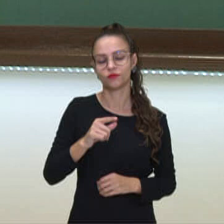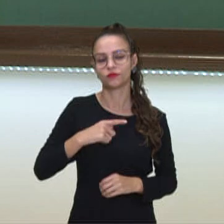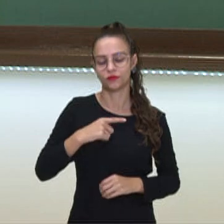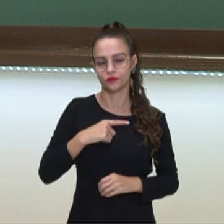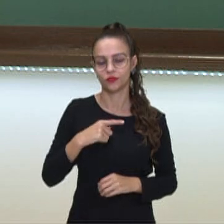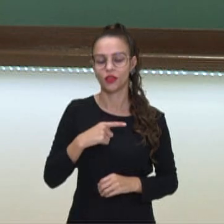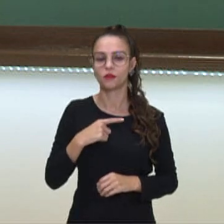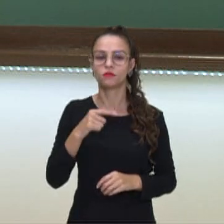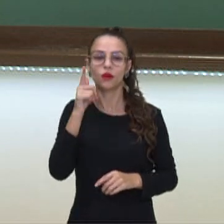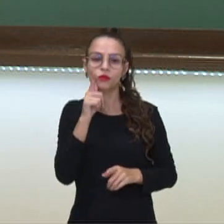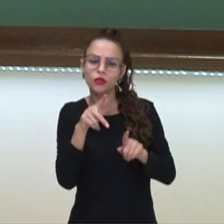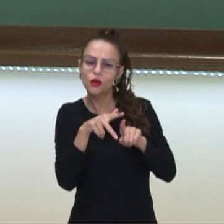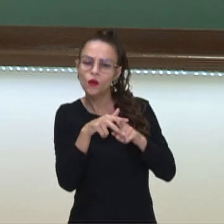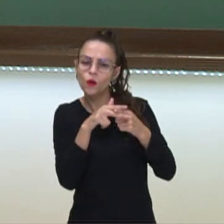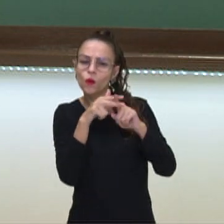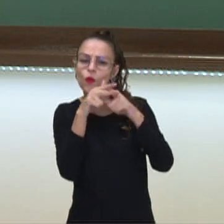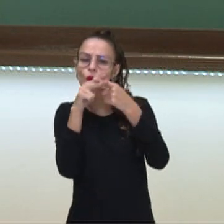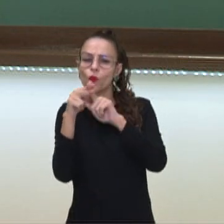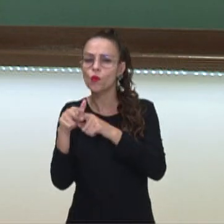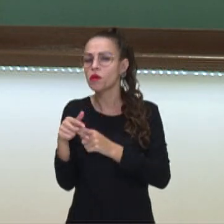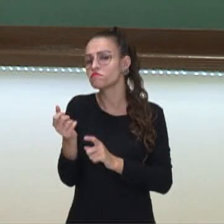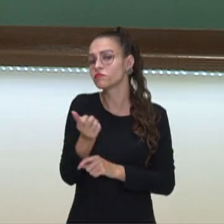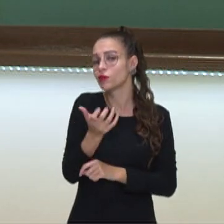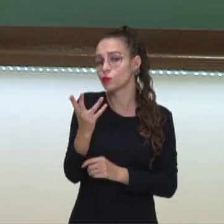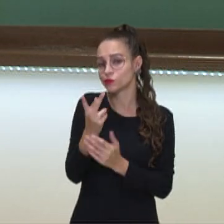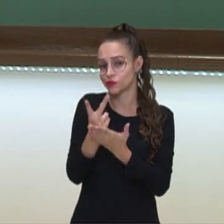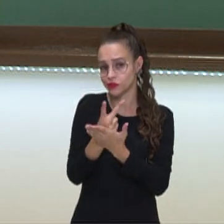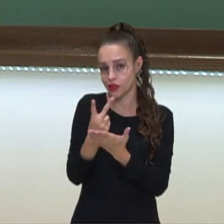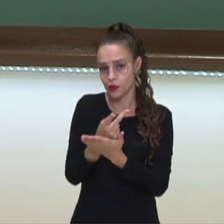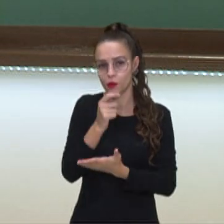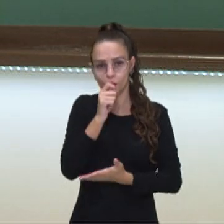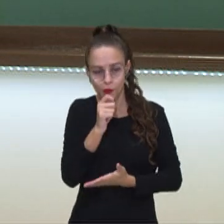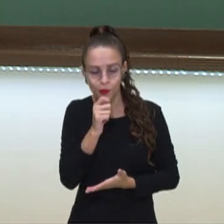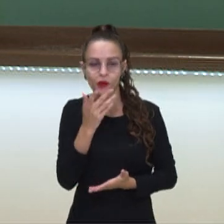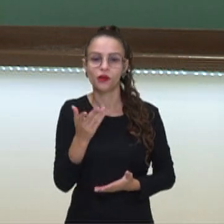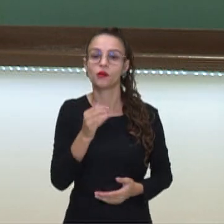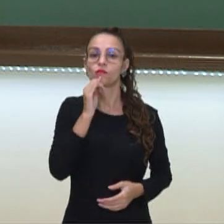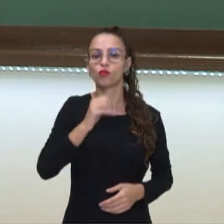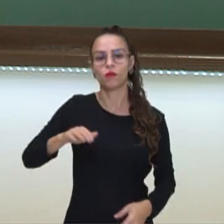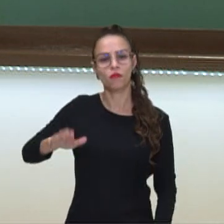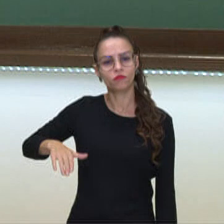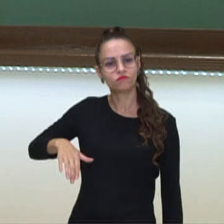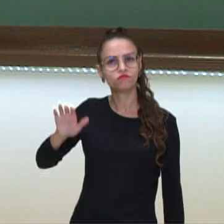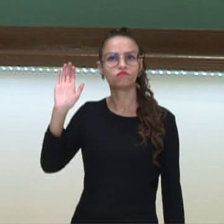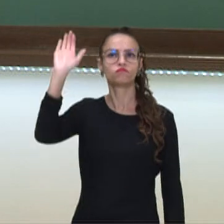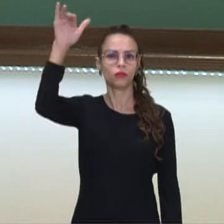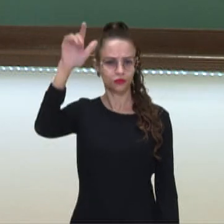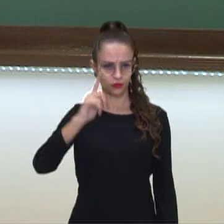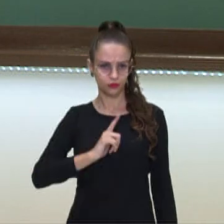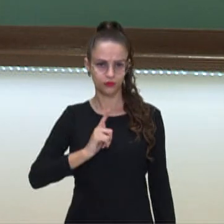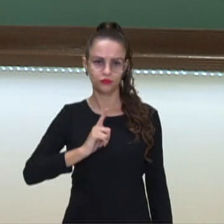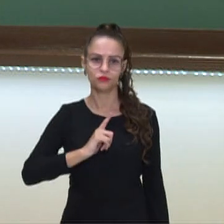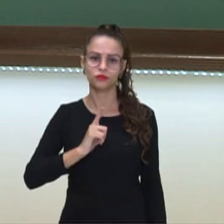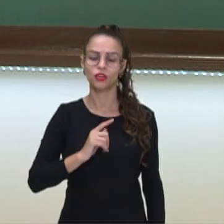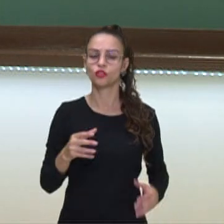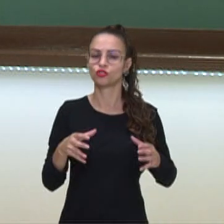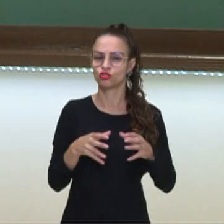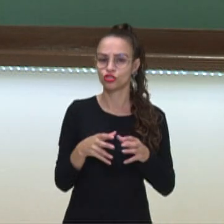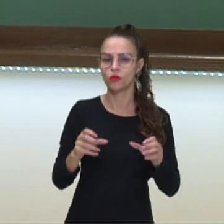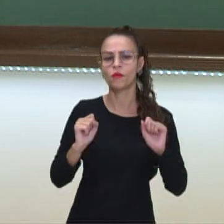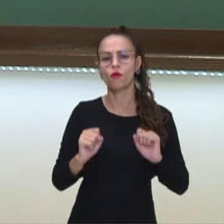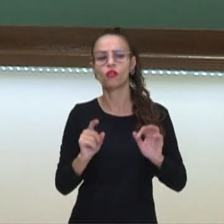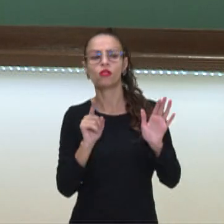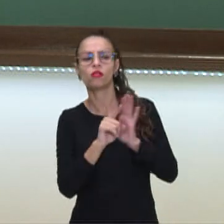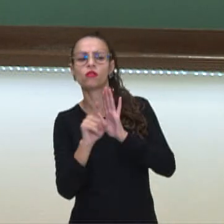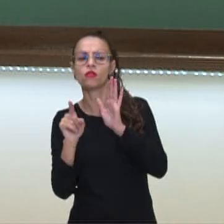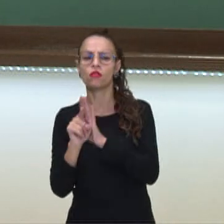para corrigir possíveis erros de arbitragem. Então nós temos no basquete, nós temos isso, né? Um time pode questionar